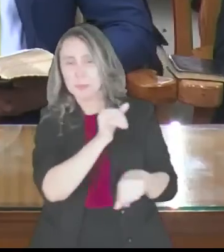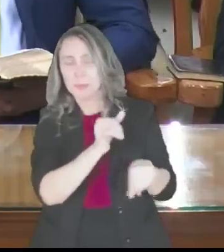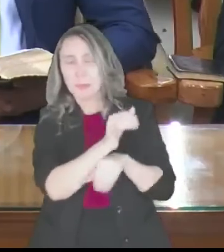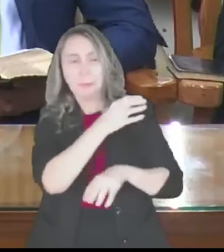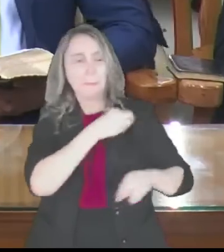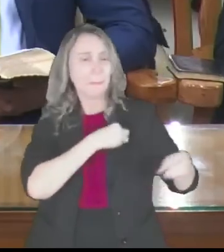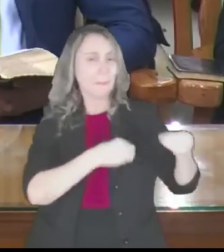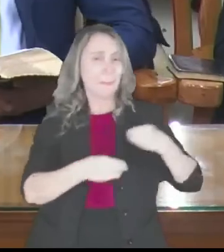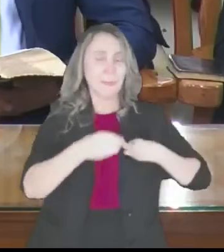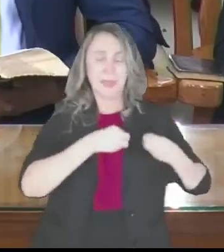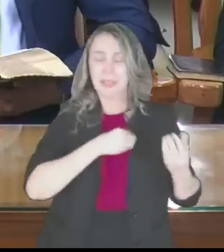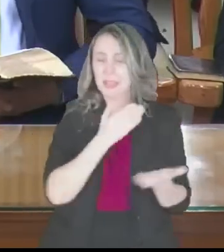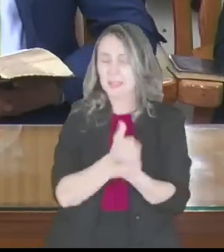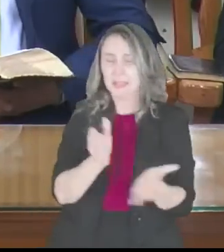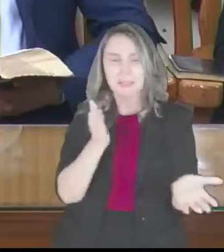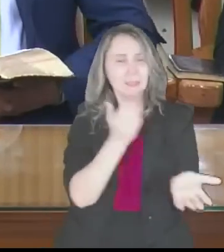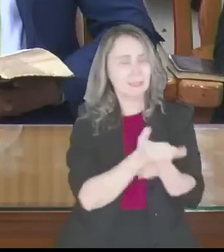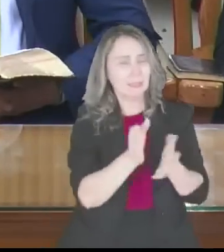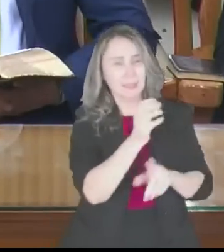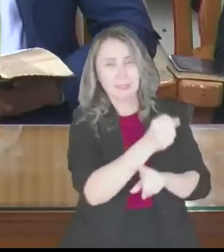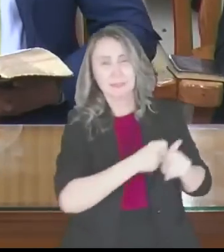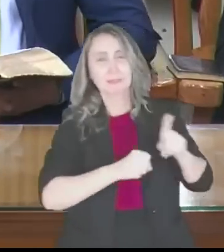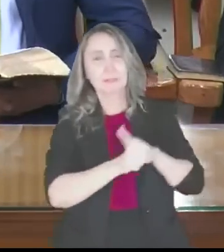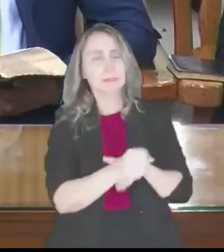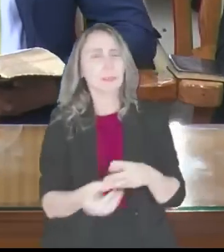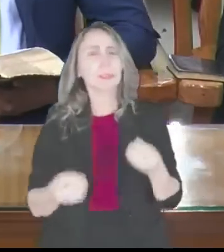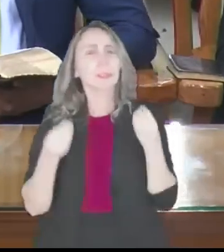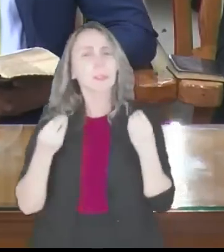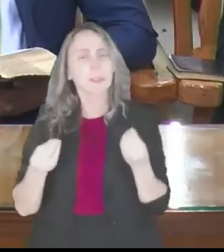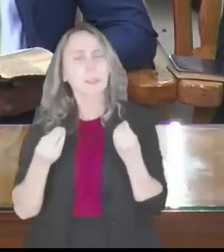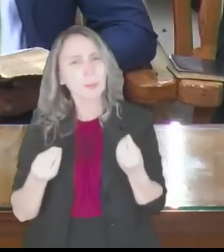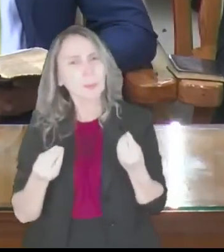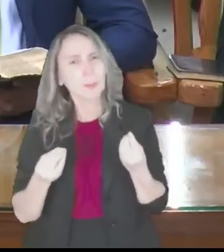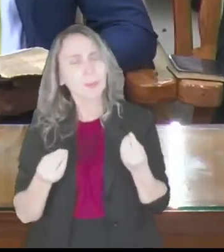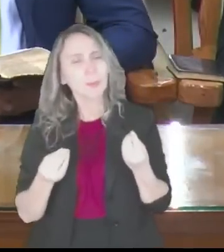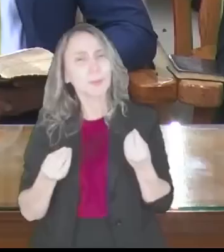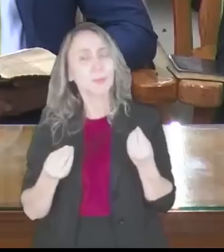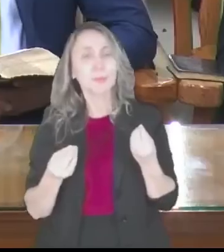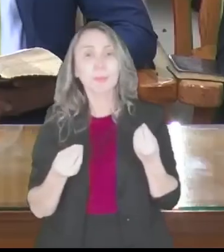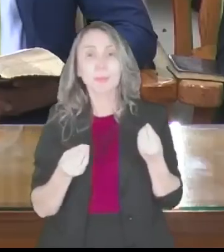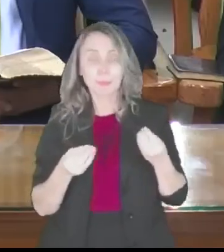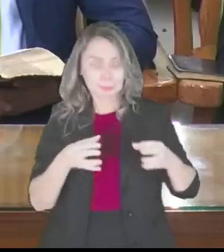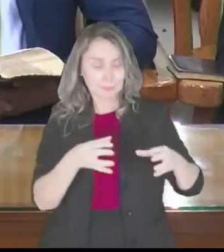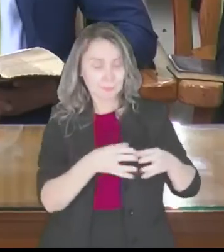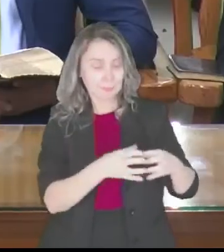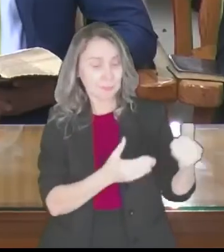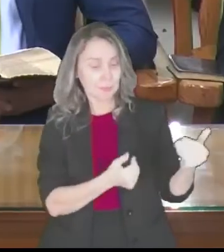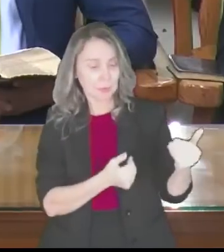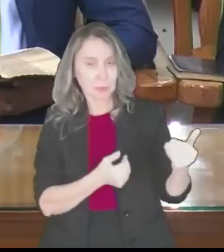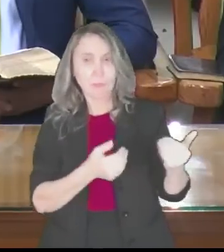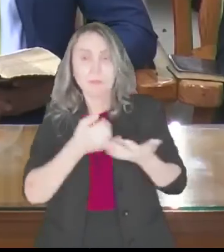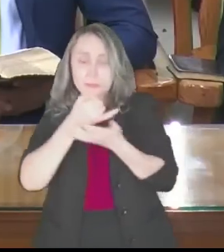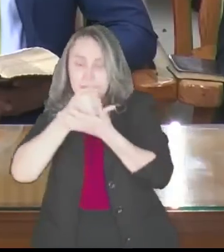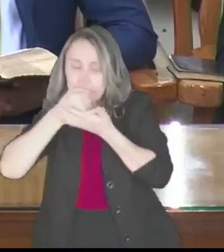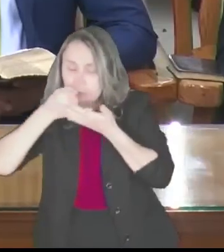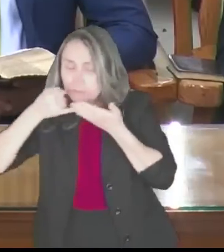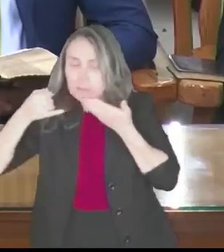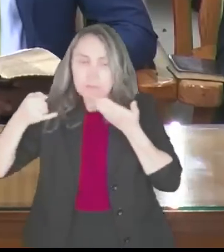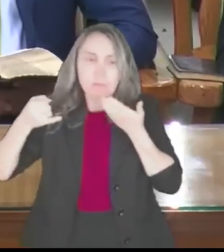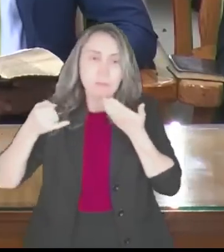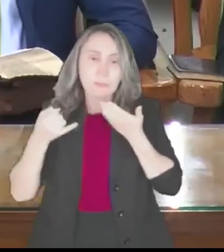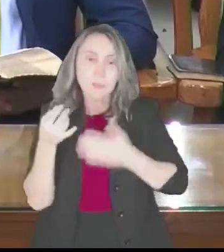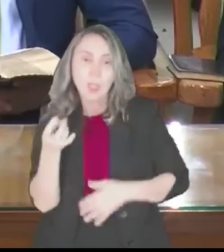a destruição da sociedade. Irmão, como é que se incentiva os jovens a usar drogas? Nós vamos liberar para